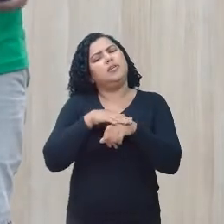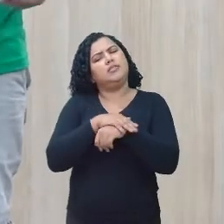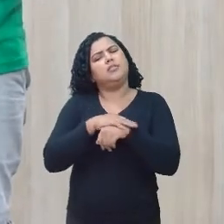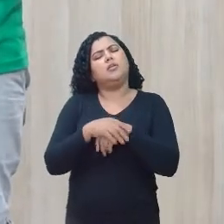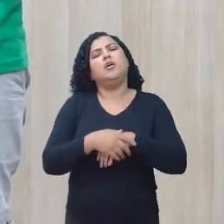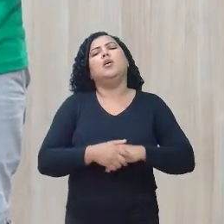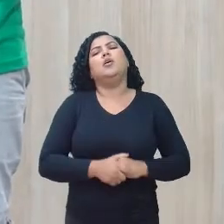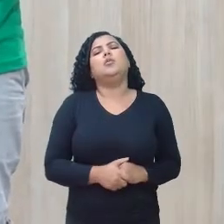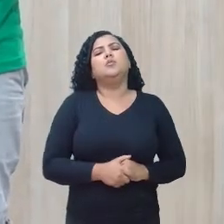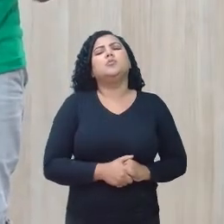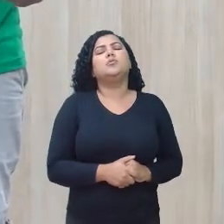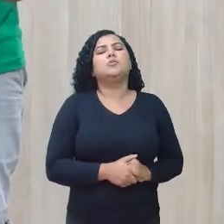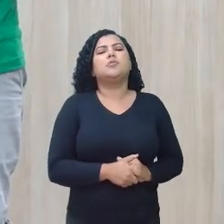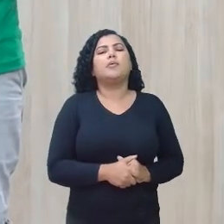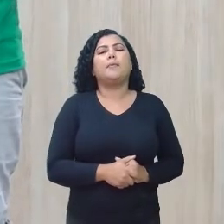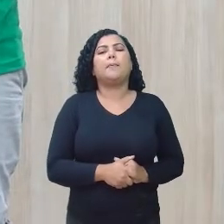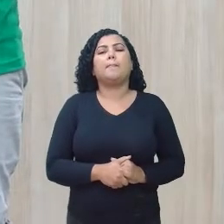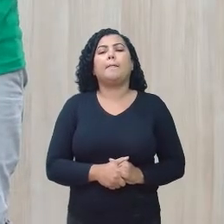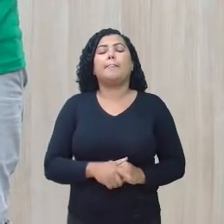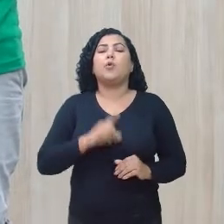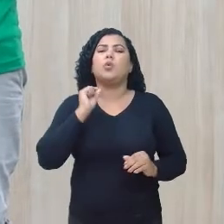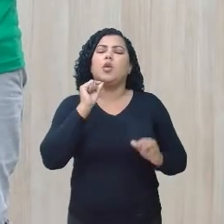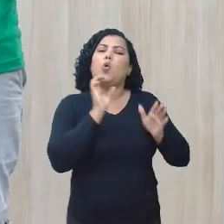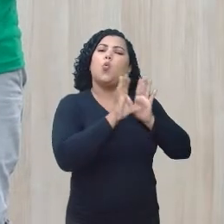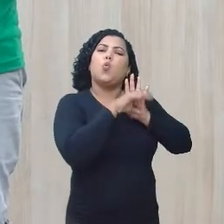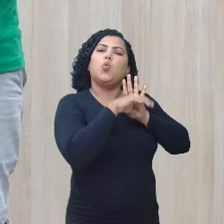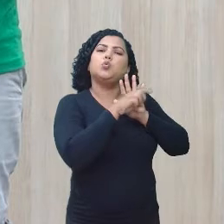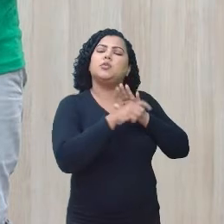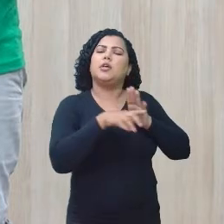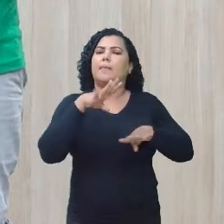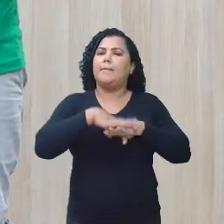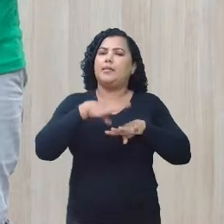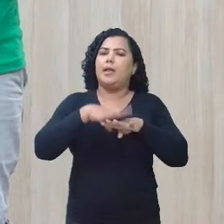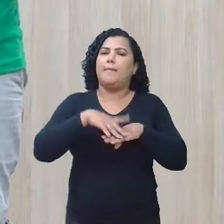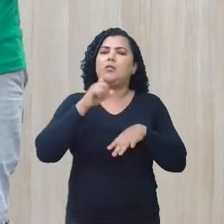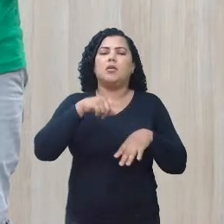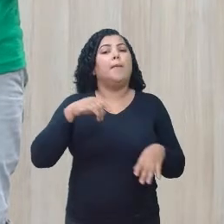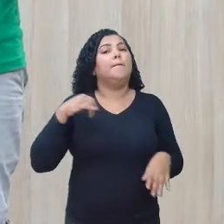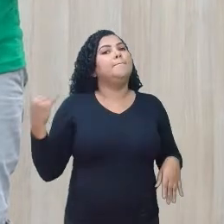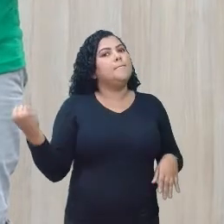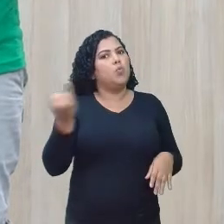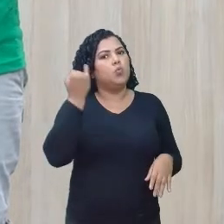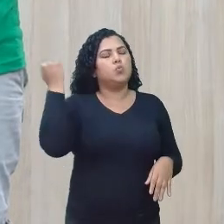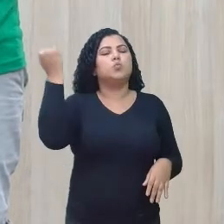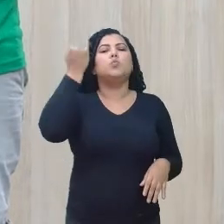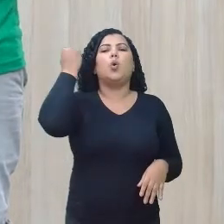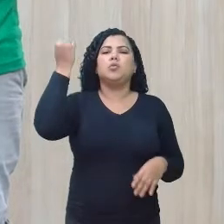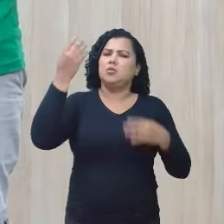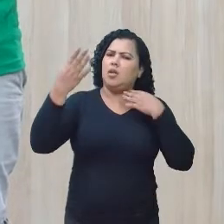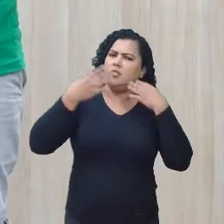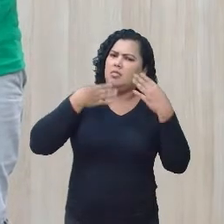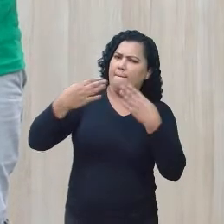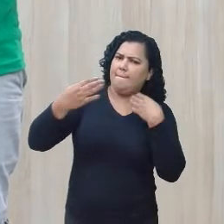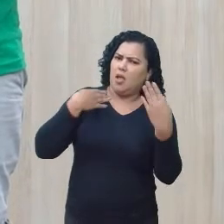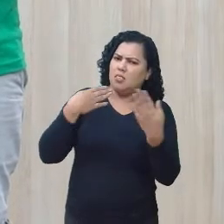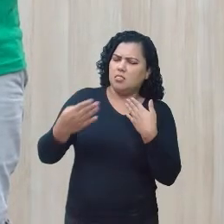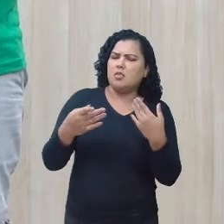no início e de outras vezes, que o conceito matemático ele é muito importante ser debatido,